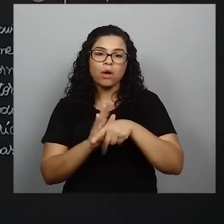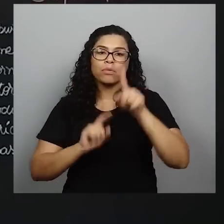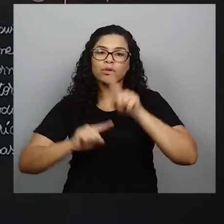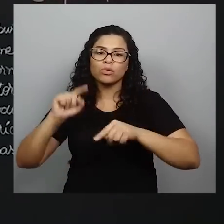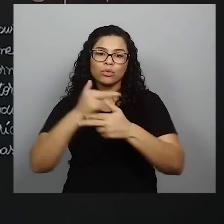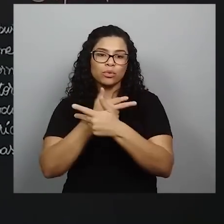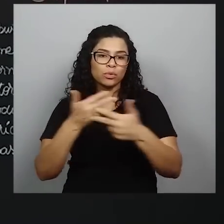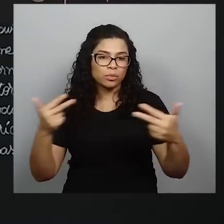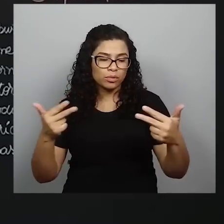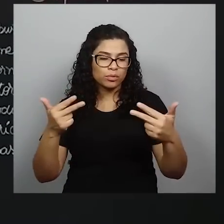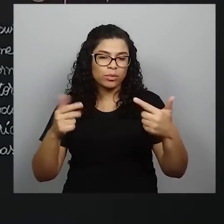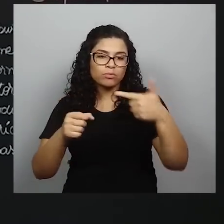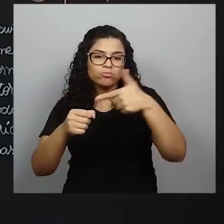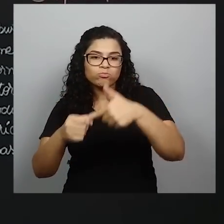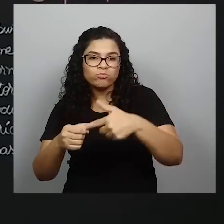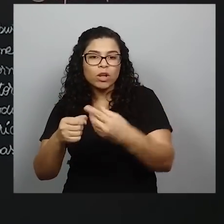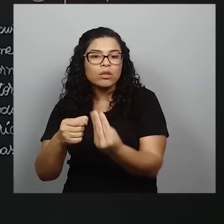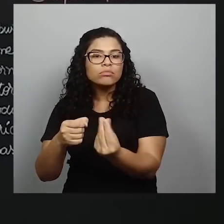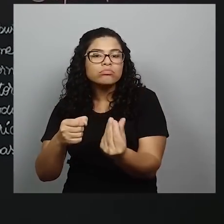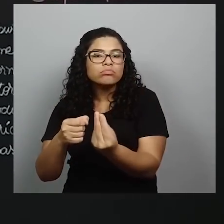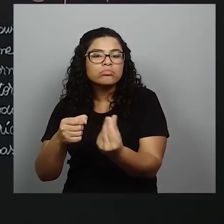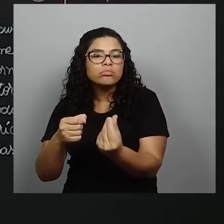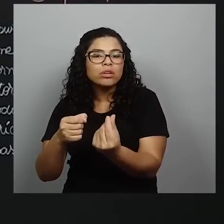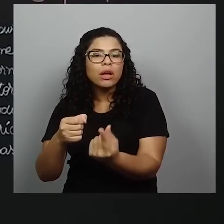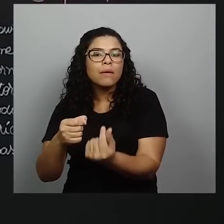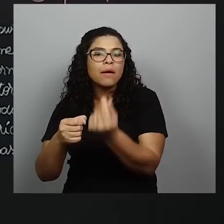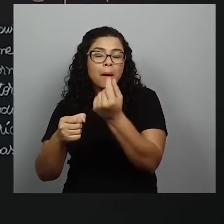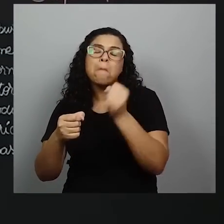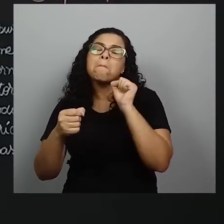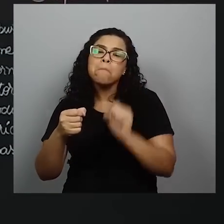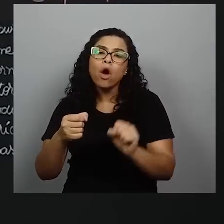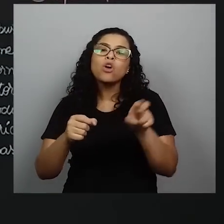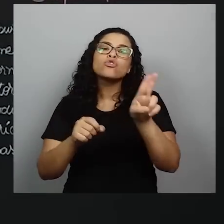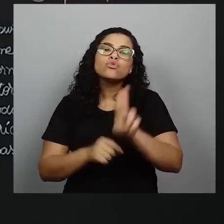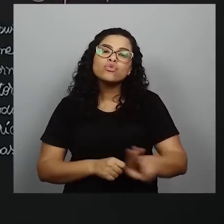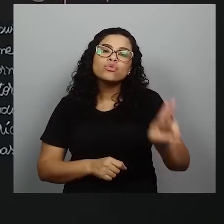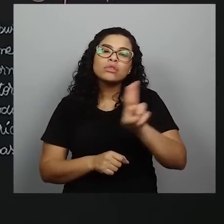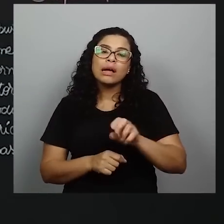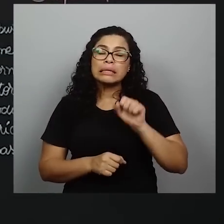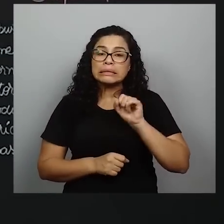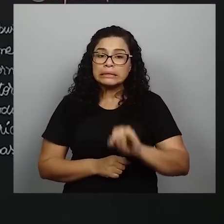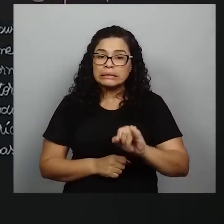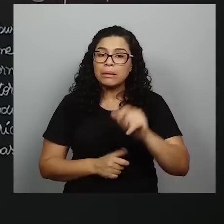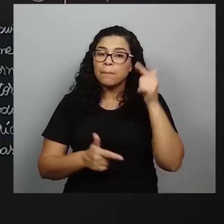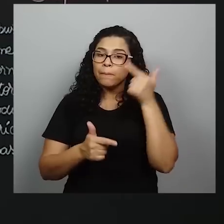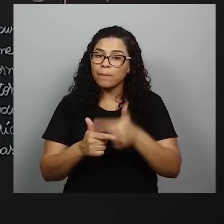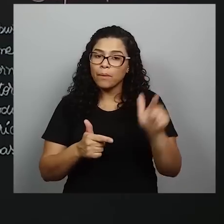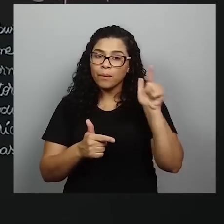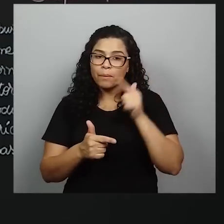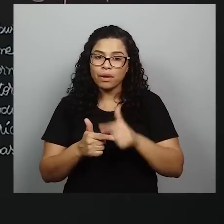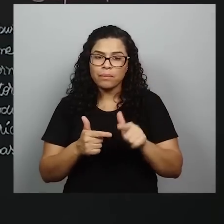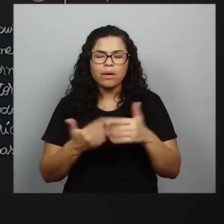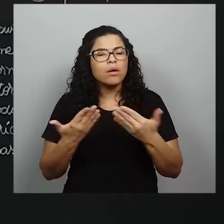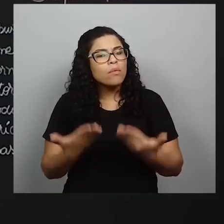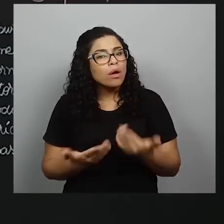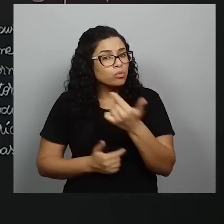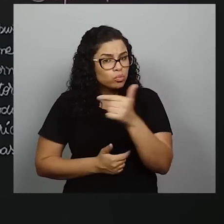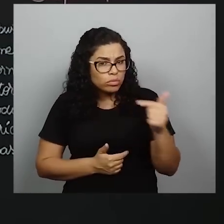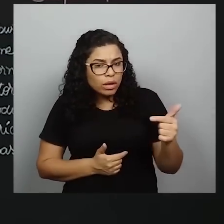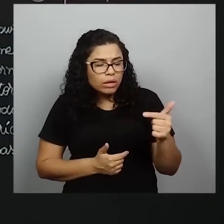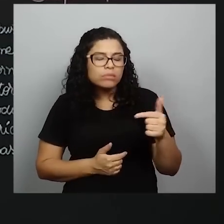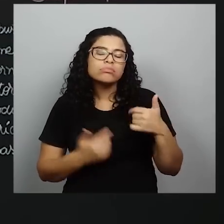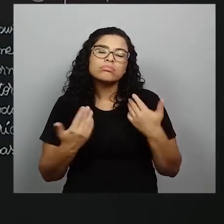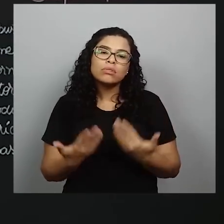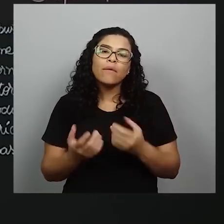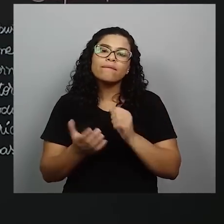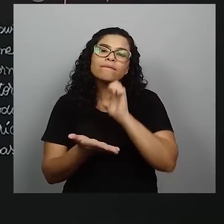o petróleo fino, o petróleo mais valioso, que podemos utilizar em caso emergencial. Quando não há emergência, a gente